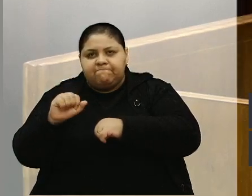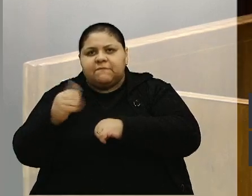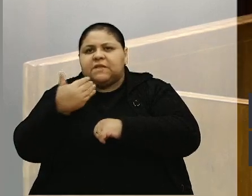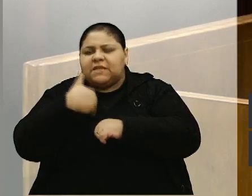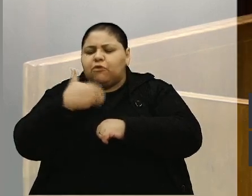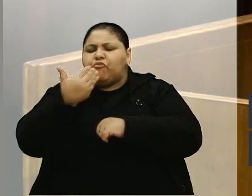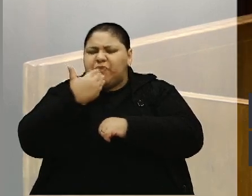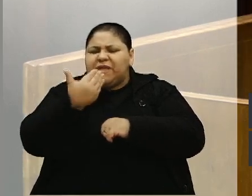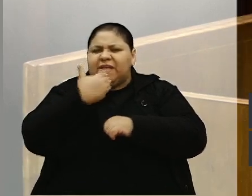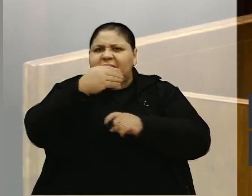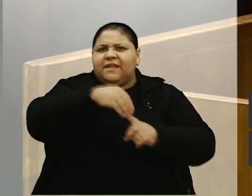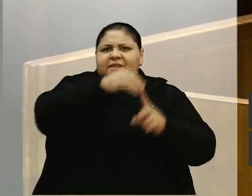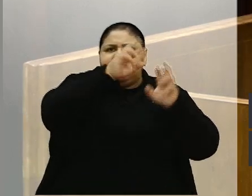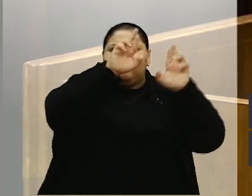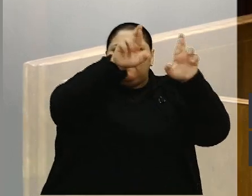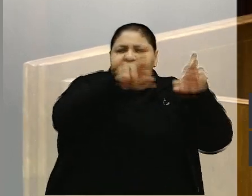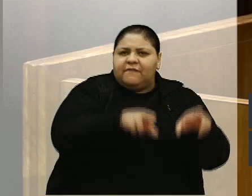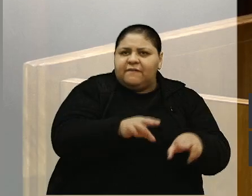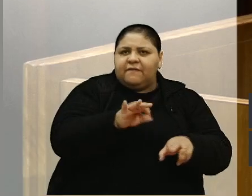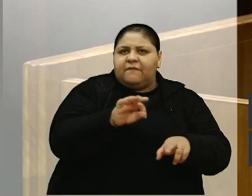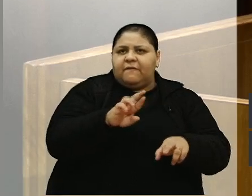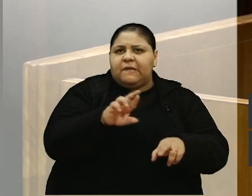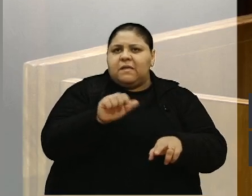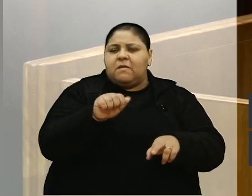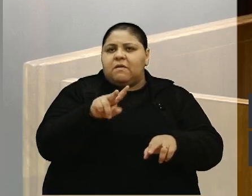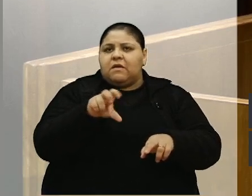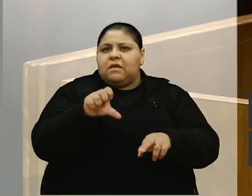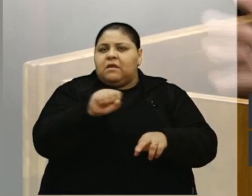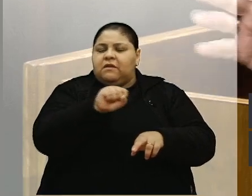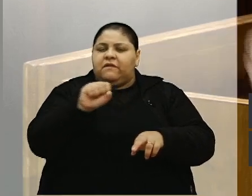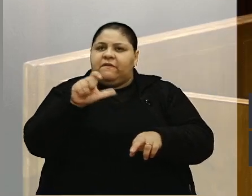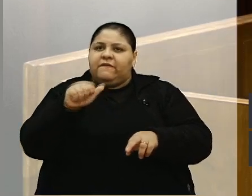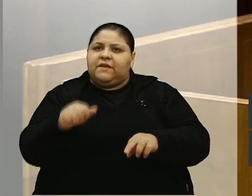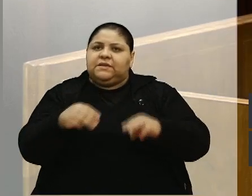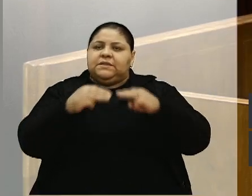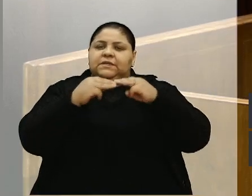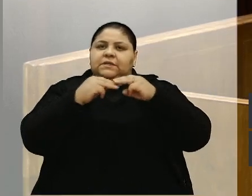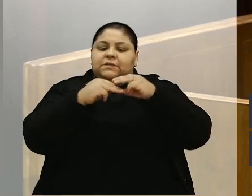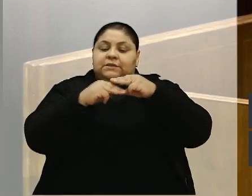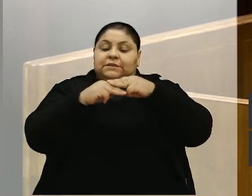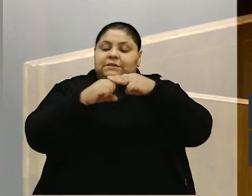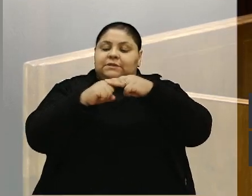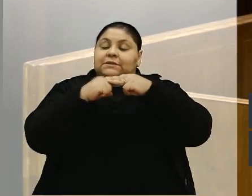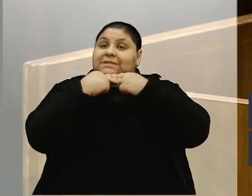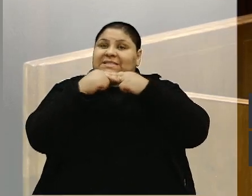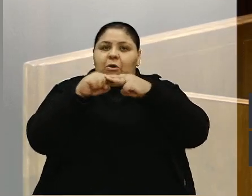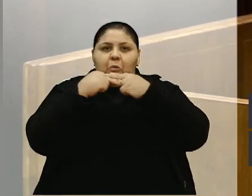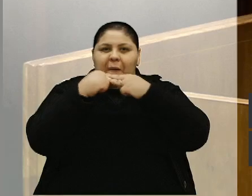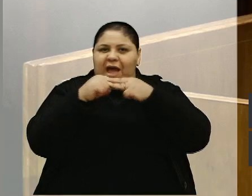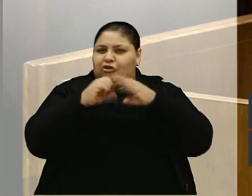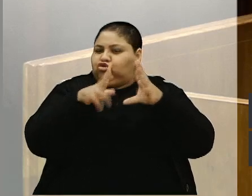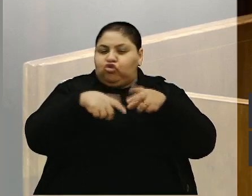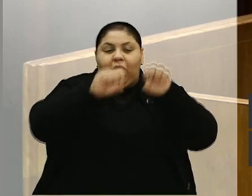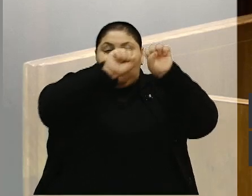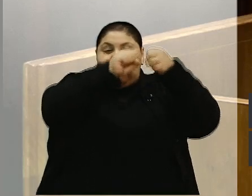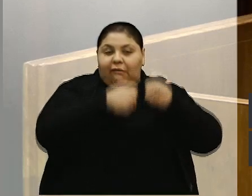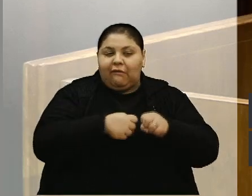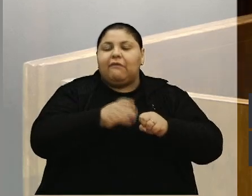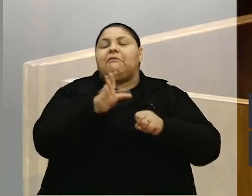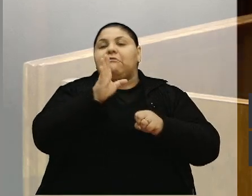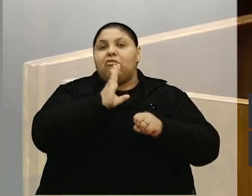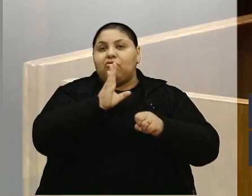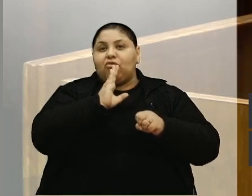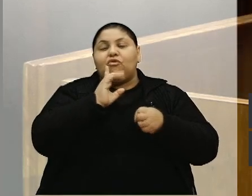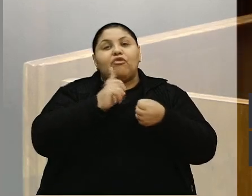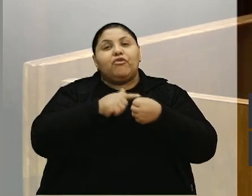região, que atravessa São Marcos, onde está destruída, sai toda a zona sul de lá. Eu conheço a cidade, dona Gladys,